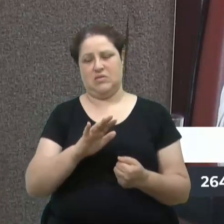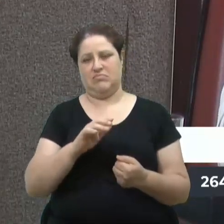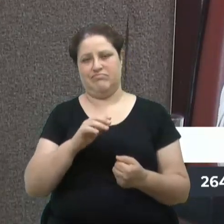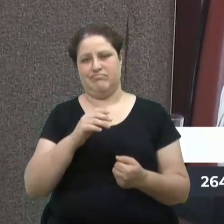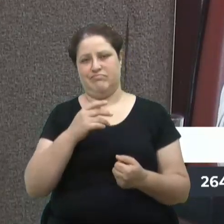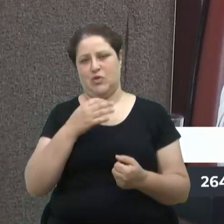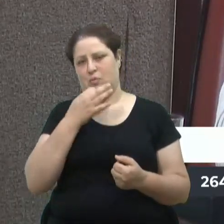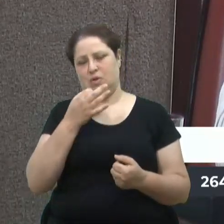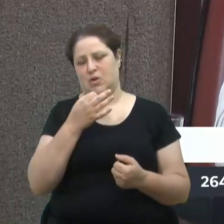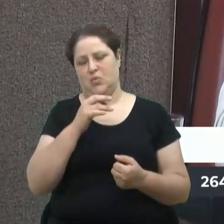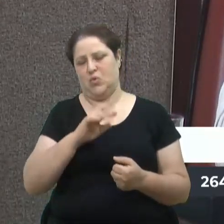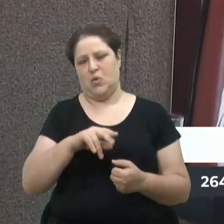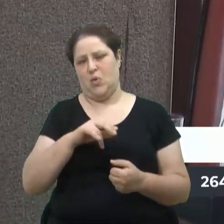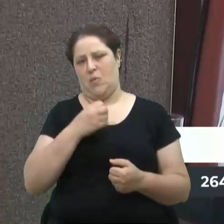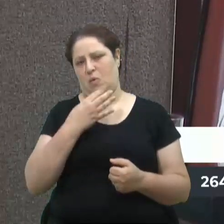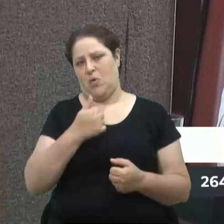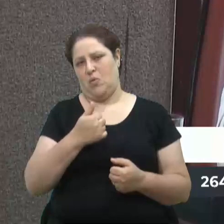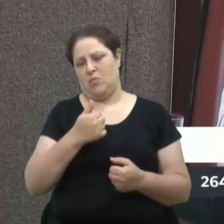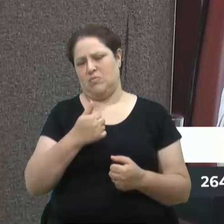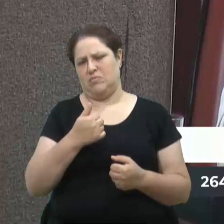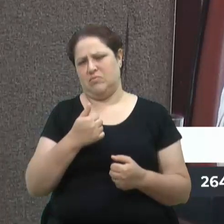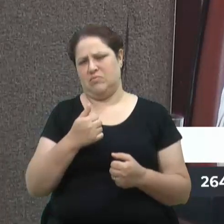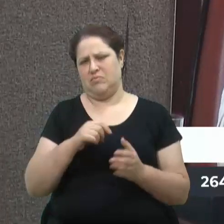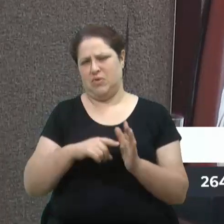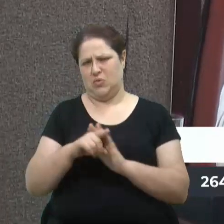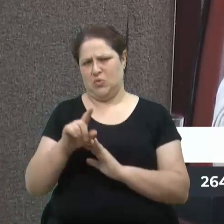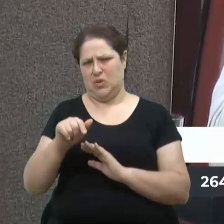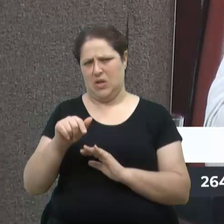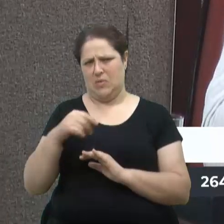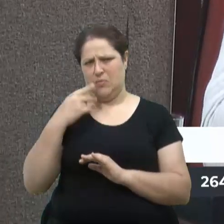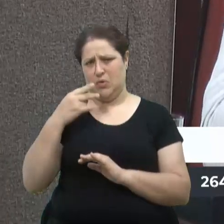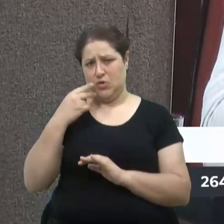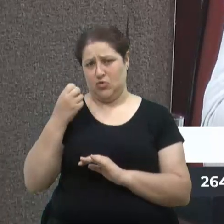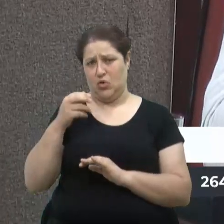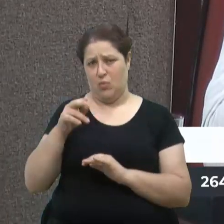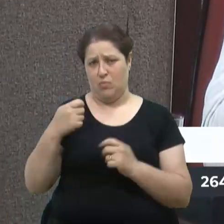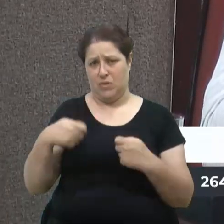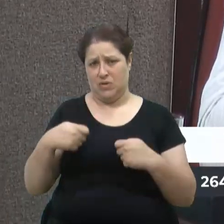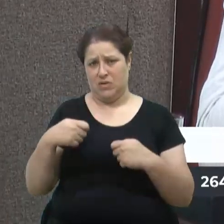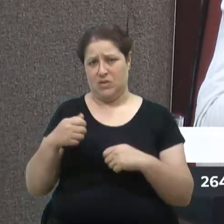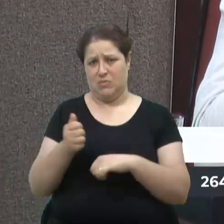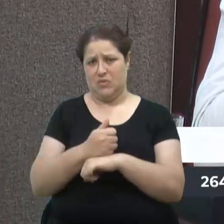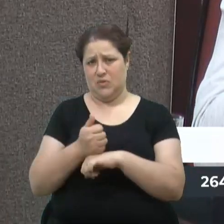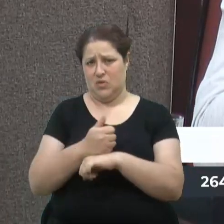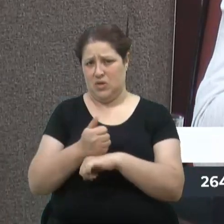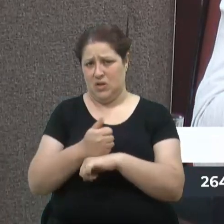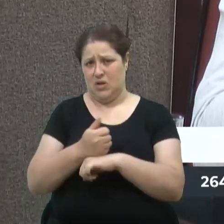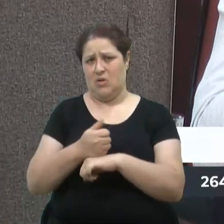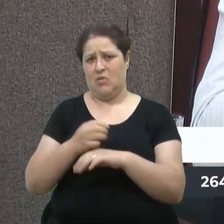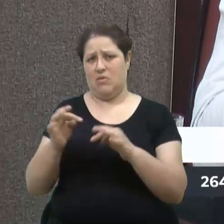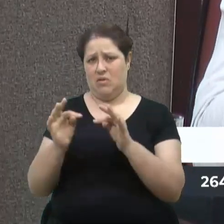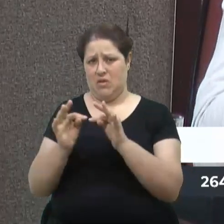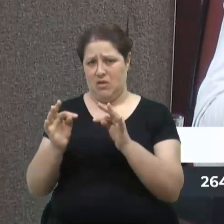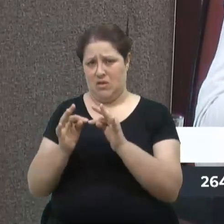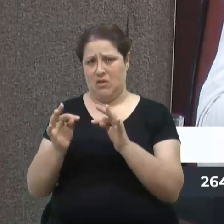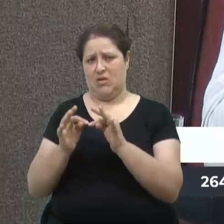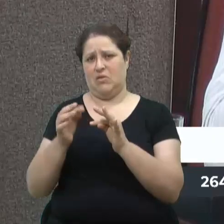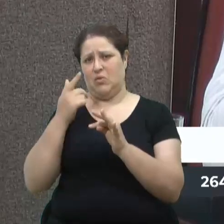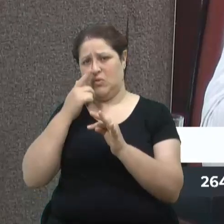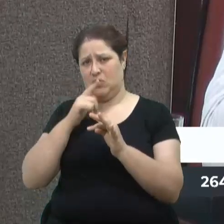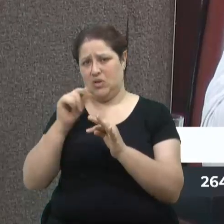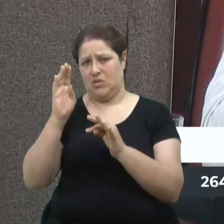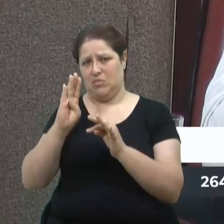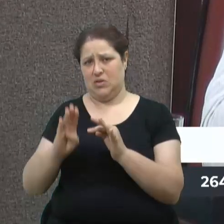Poxa, será que isso aqui é só política ou precisa ter pessoas técnicas lá para realmente levar o Brasil no patamar que ele